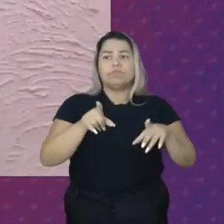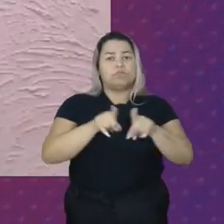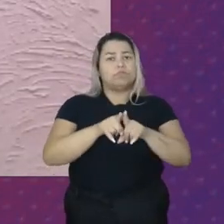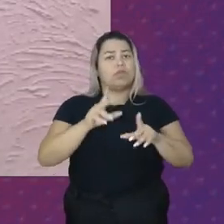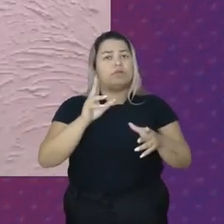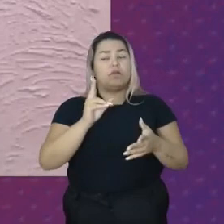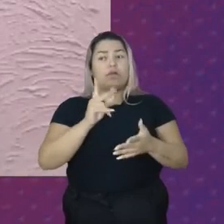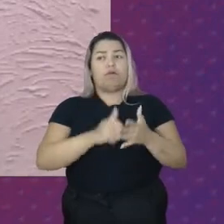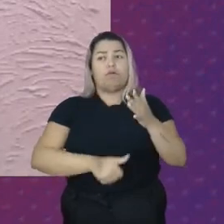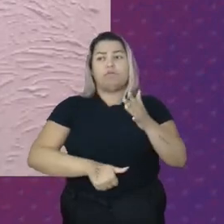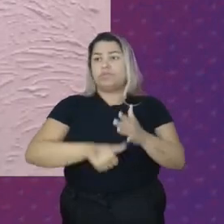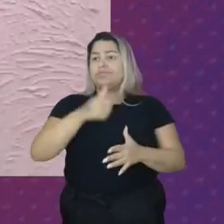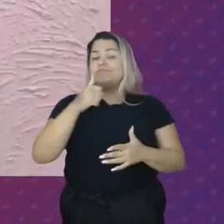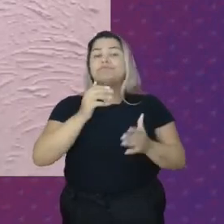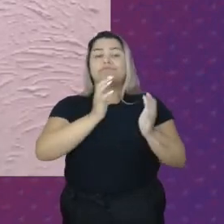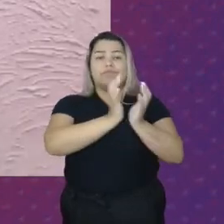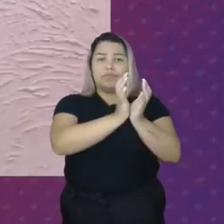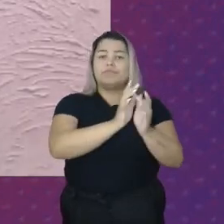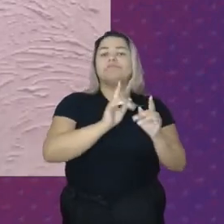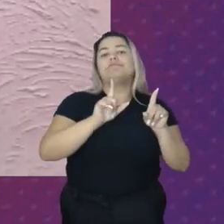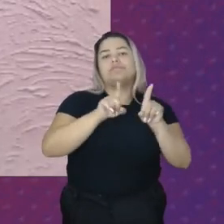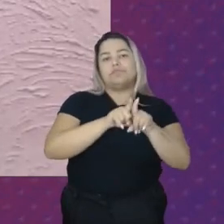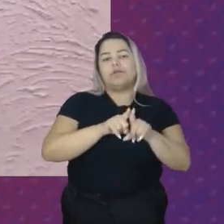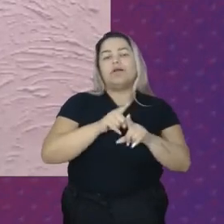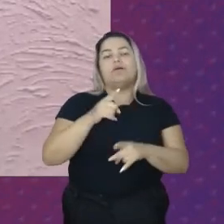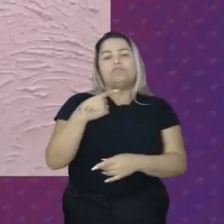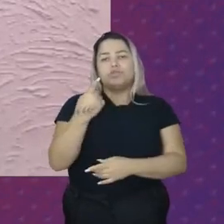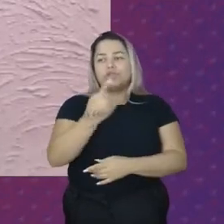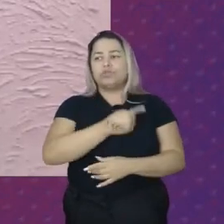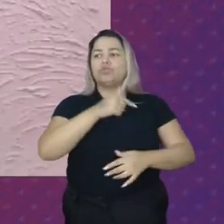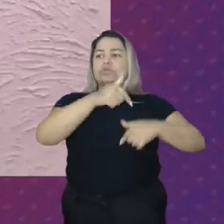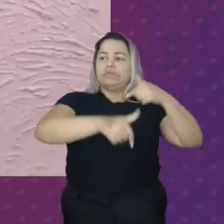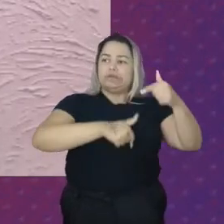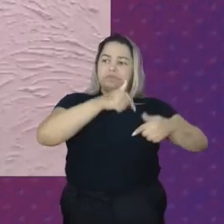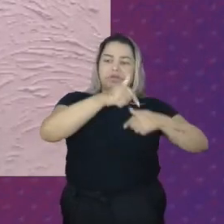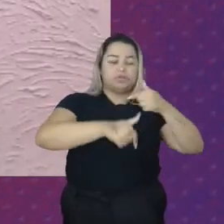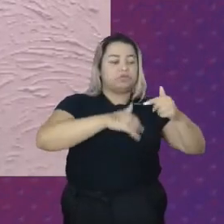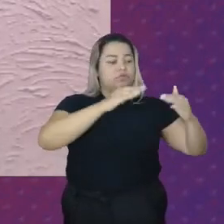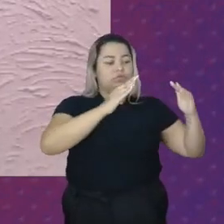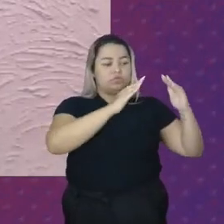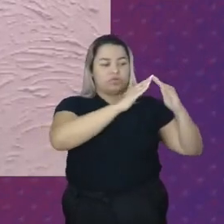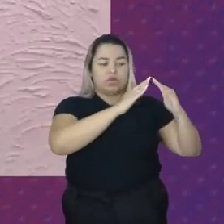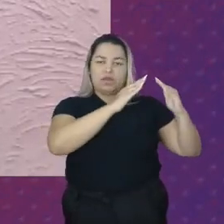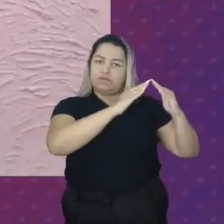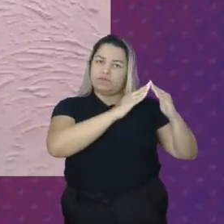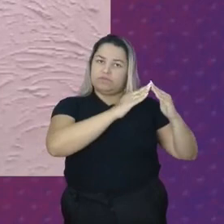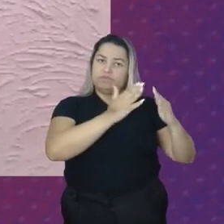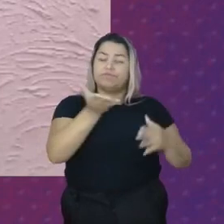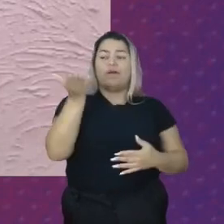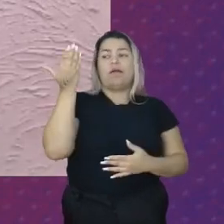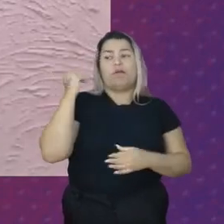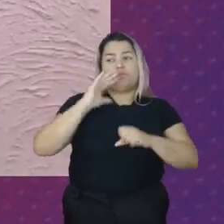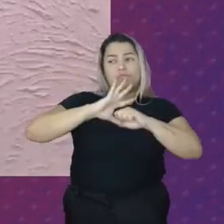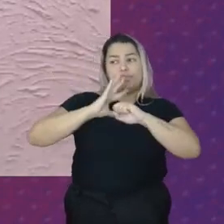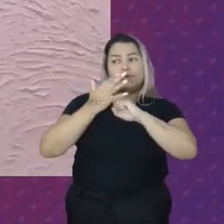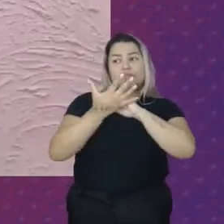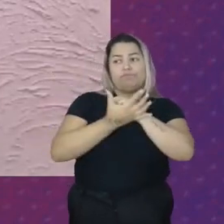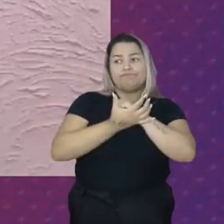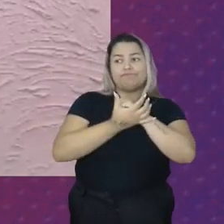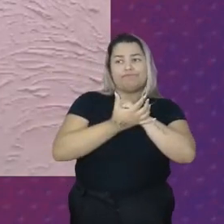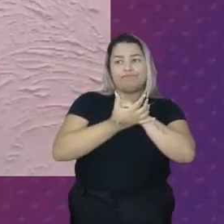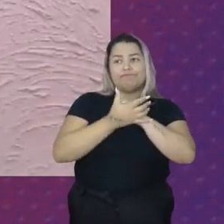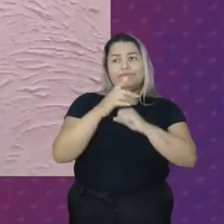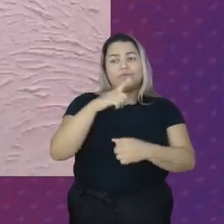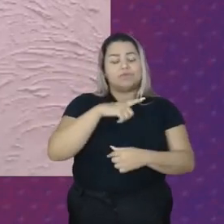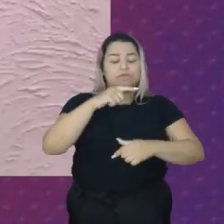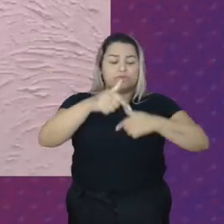primeira categoria a ser prejudicada é a nossa, de trabalhadoras domésticas. Então, na época da doença, a gente teve